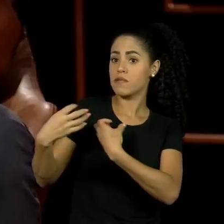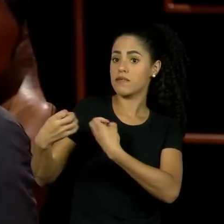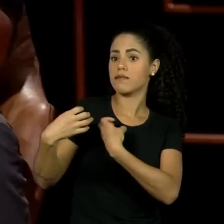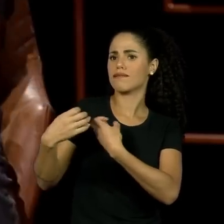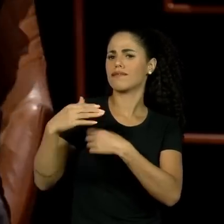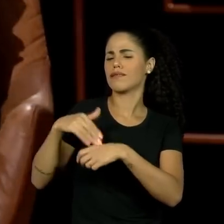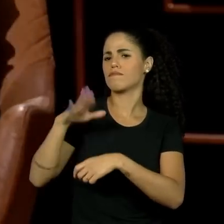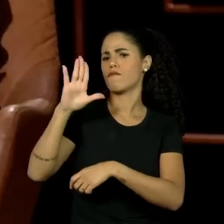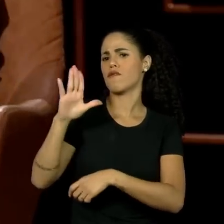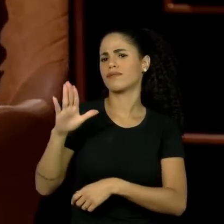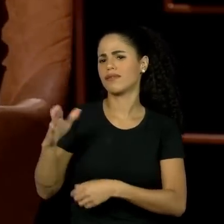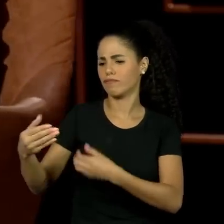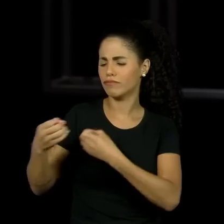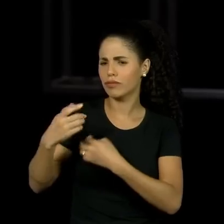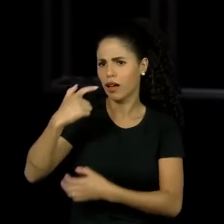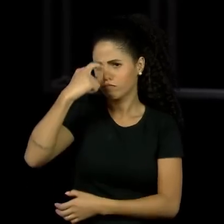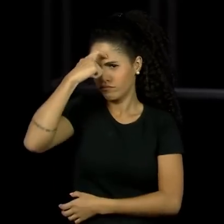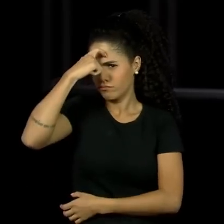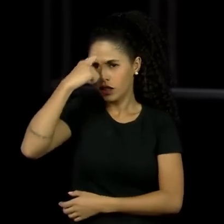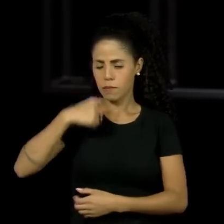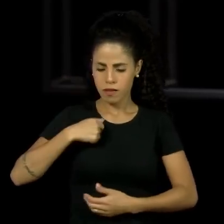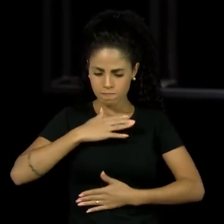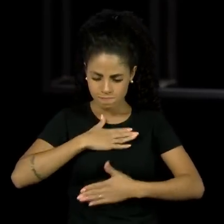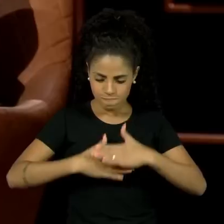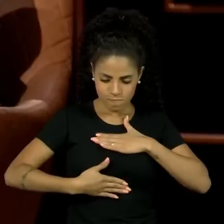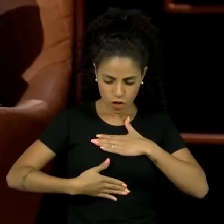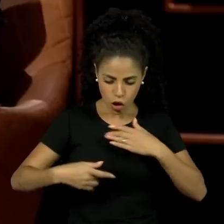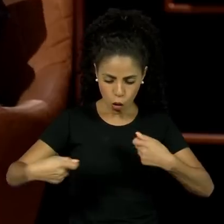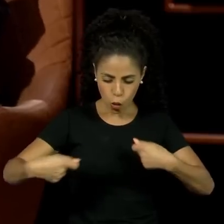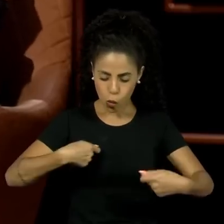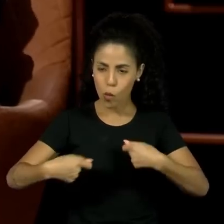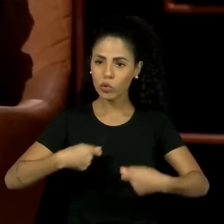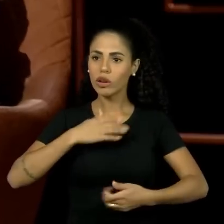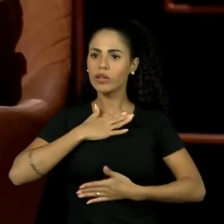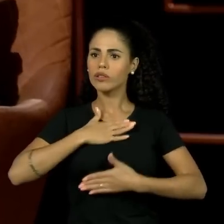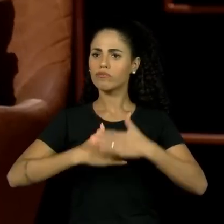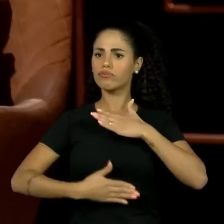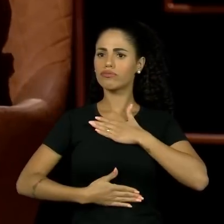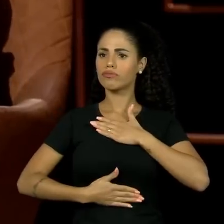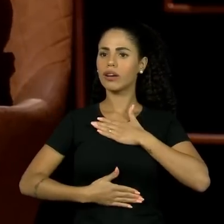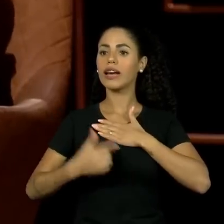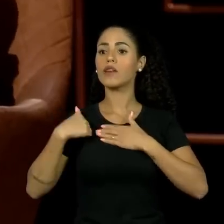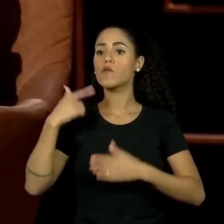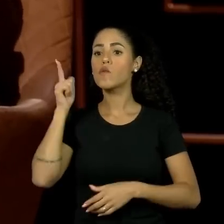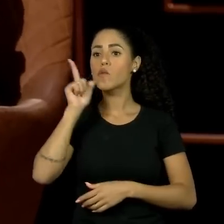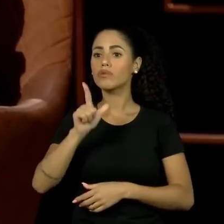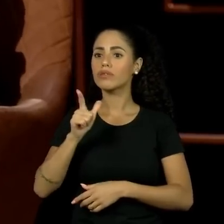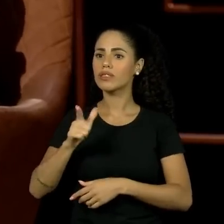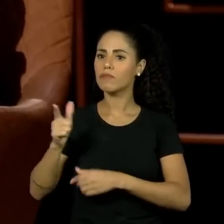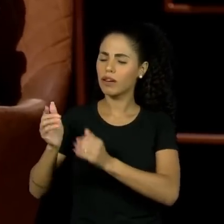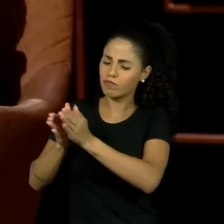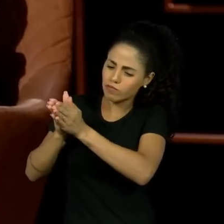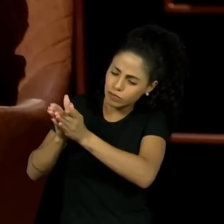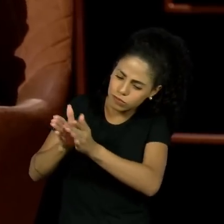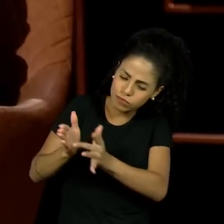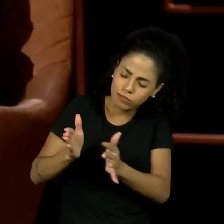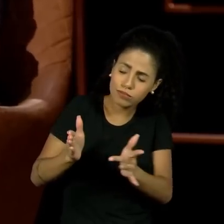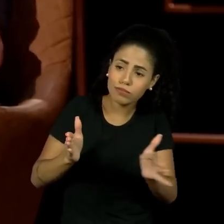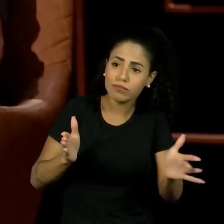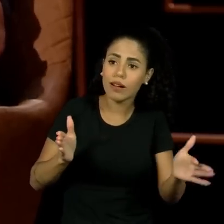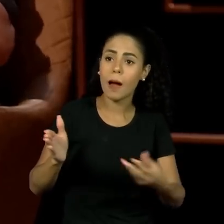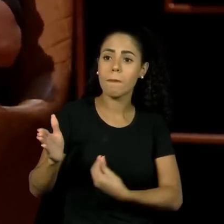do que tudo, consciência corporal. E isso acompanhou toda a minha carreira.